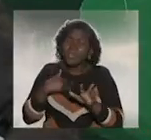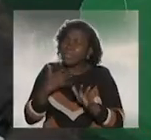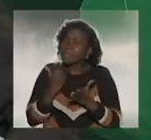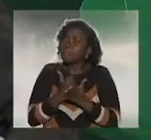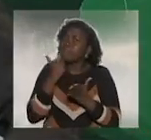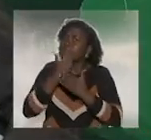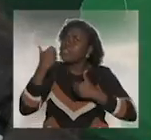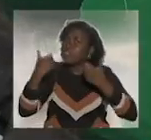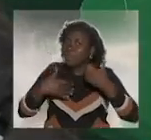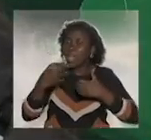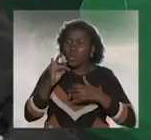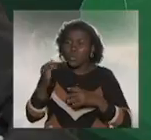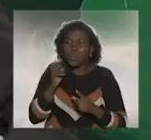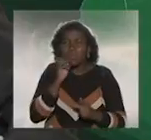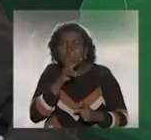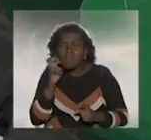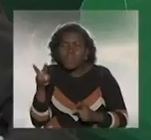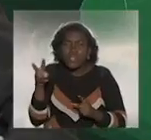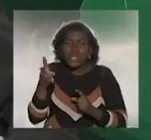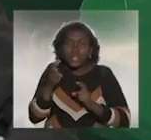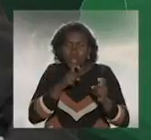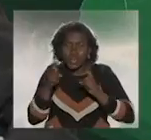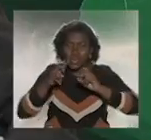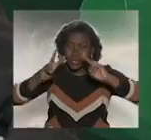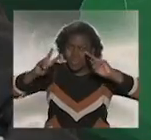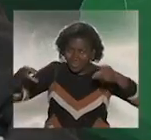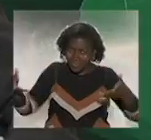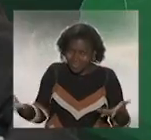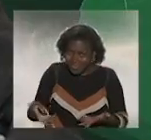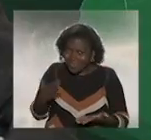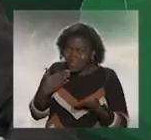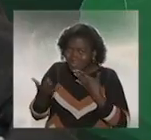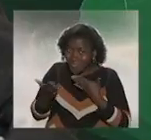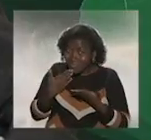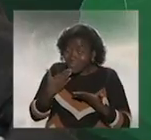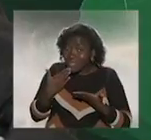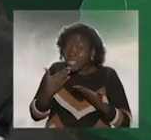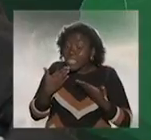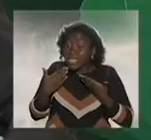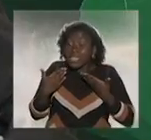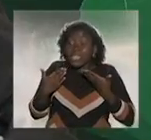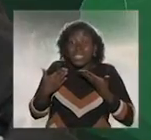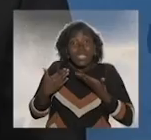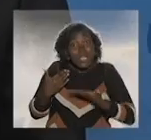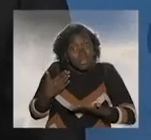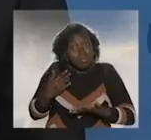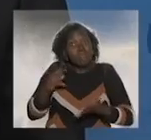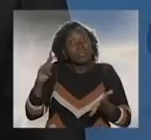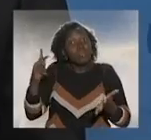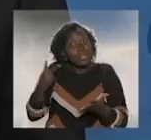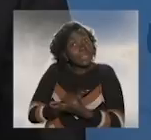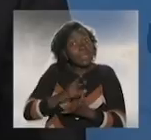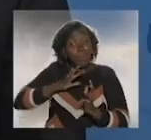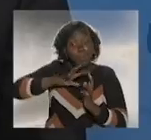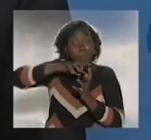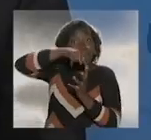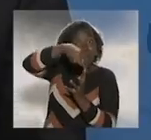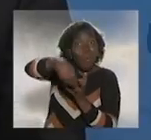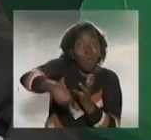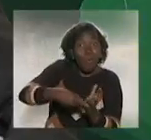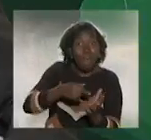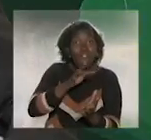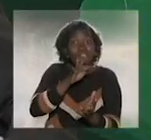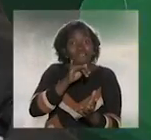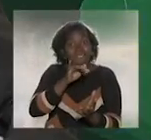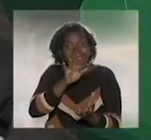Rui, eu queria fazer uma observação. Isso tudo que nós estamos assistindo e discutindo, que é a pauta hoje aqui do programa, isso está acontecendo no mundo,